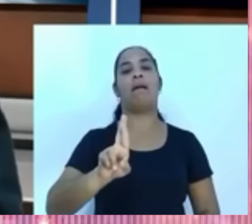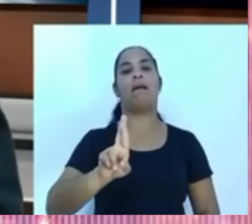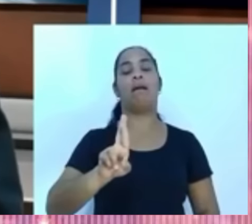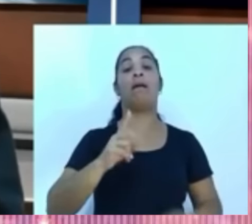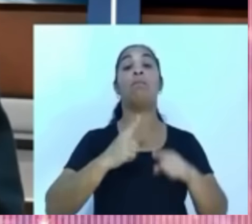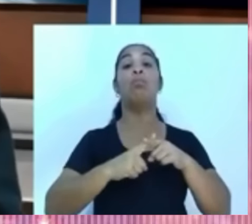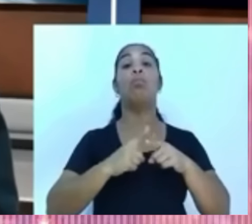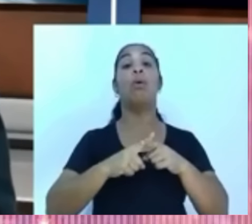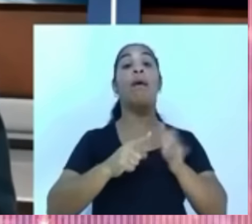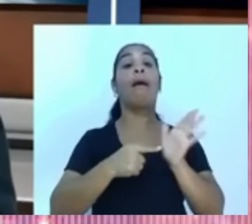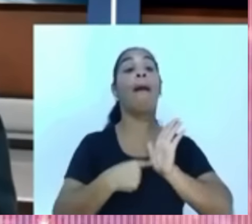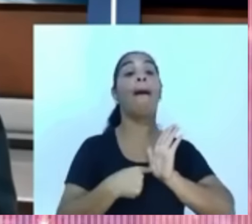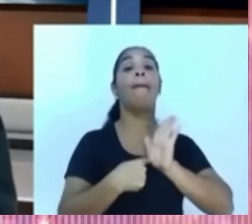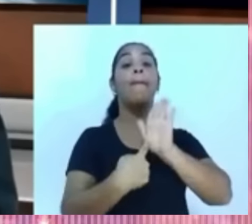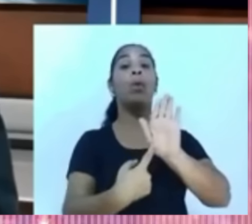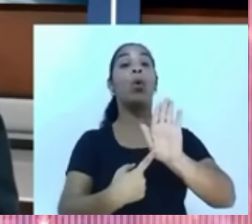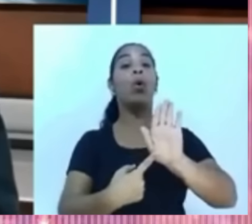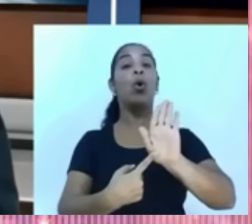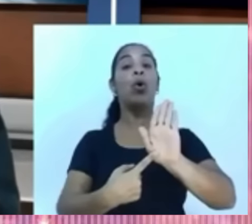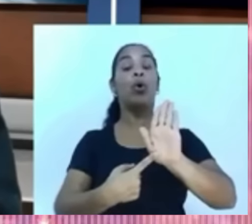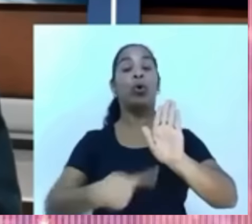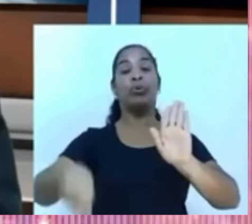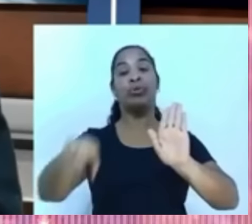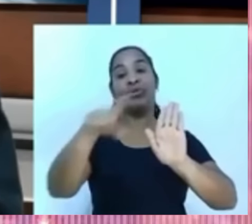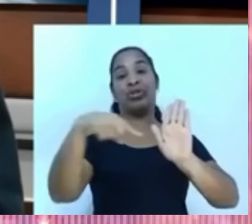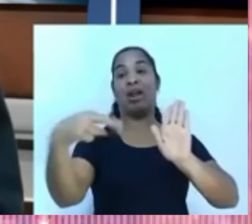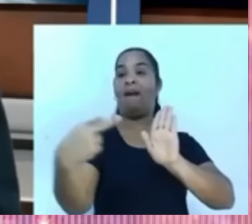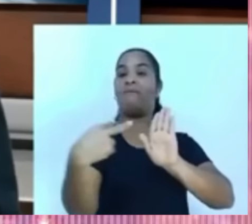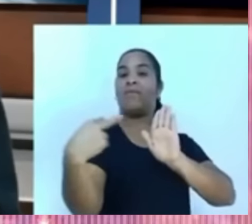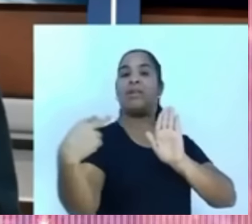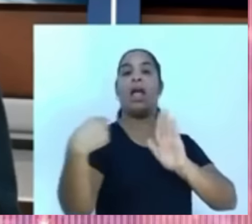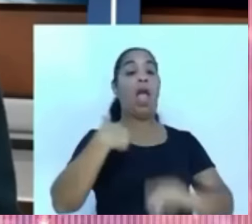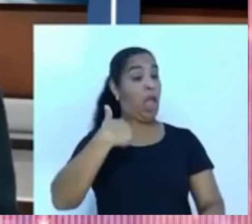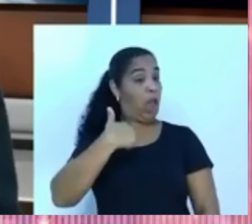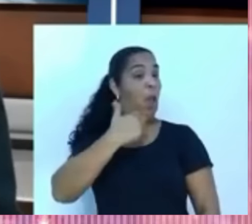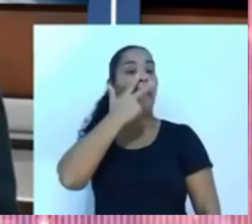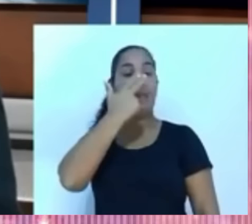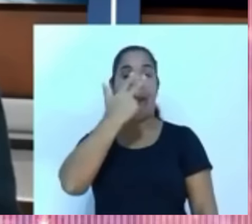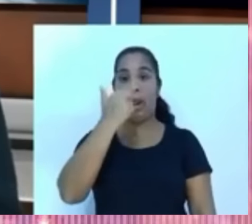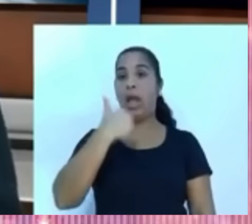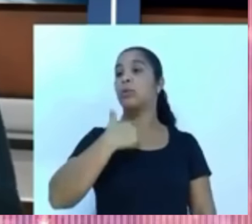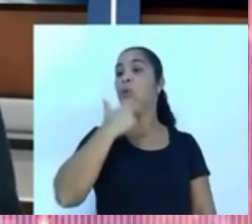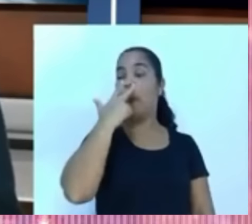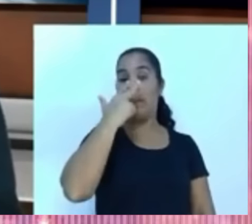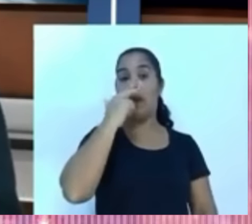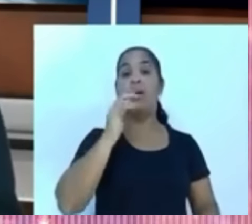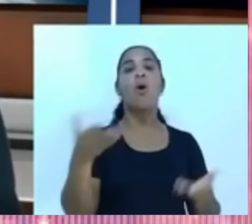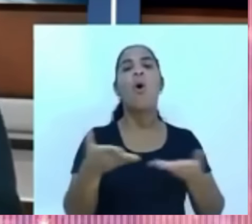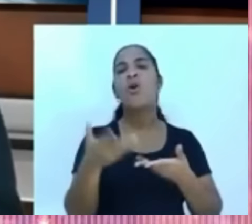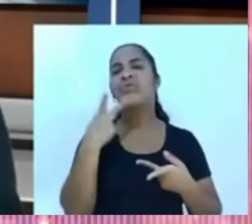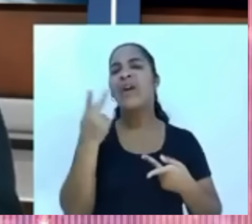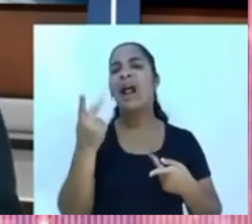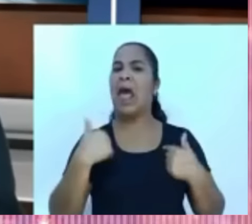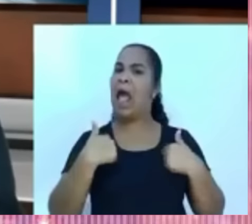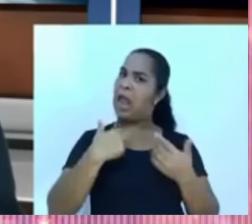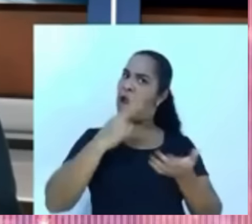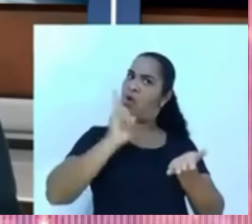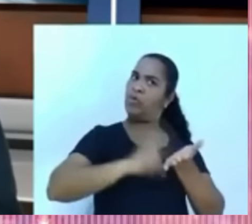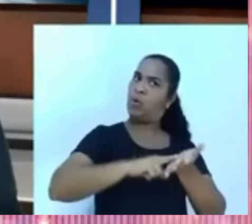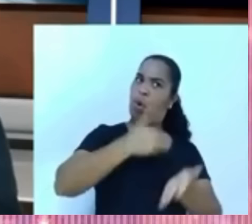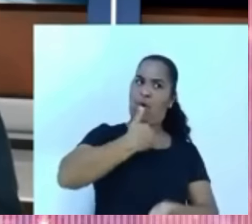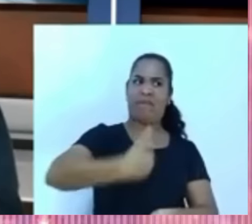vibrando no indivíduo que parecemos daí já é comum dizermos hoje eu não sou Governador não sou